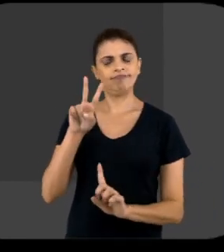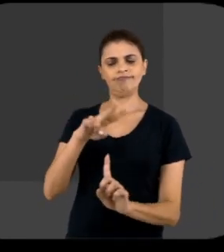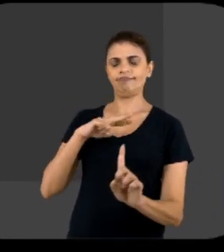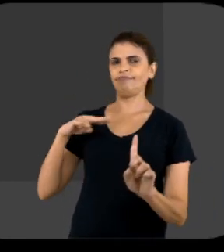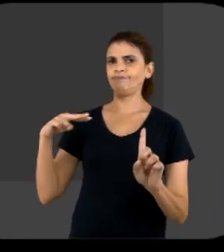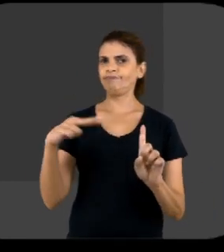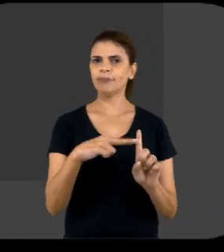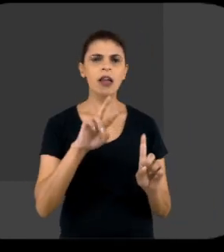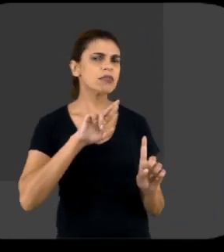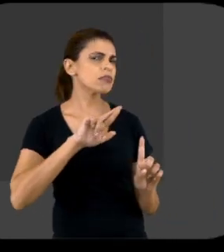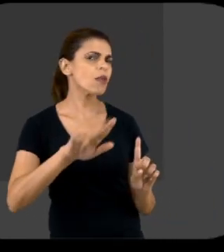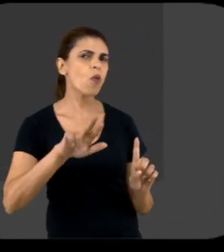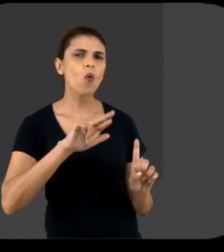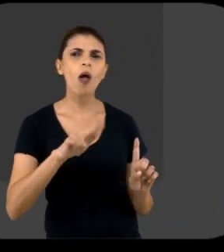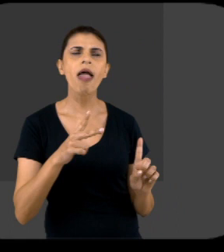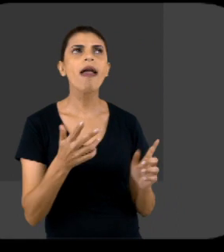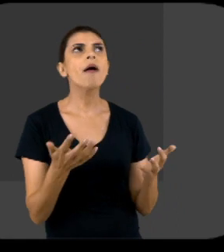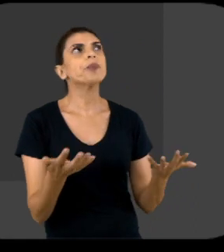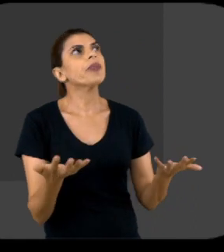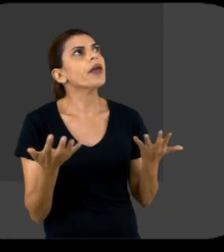veio